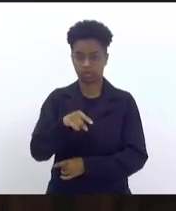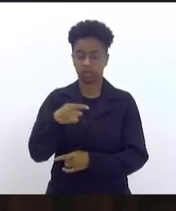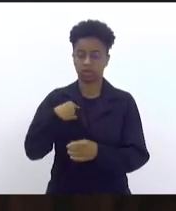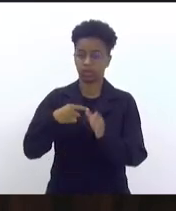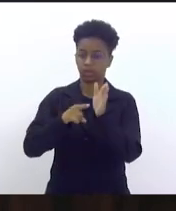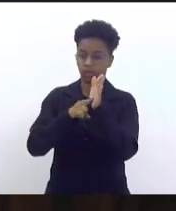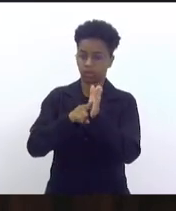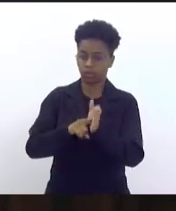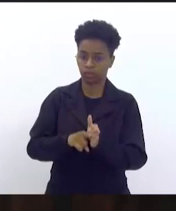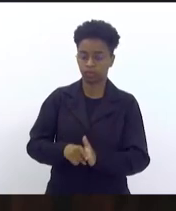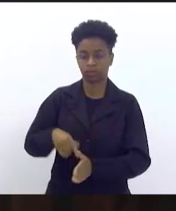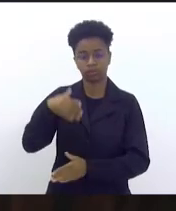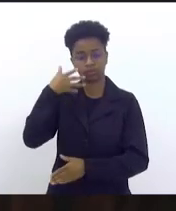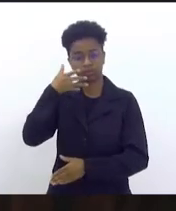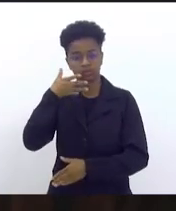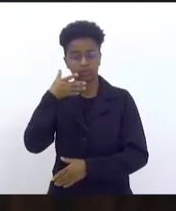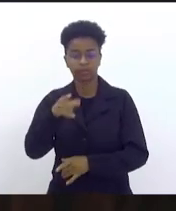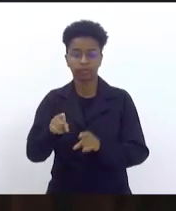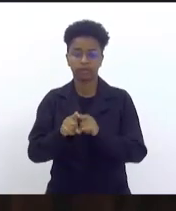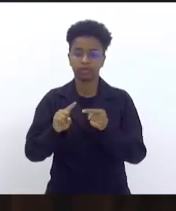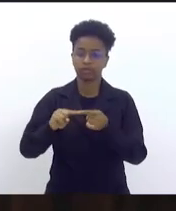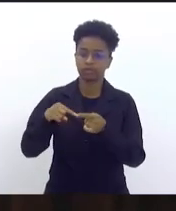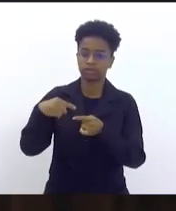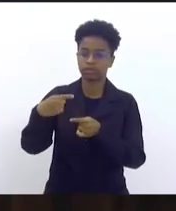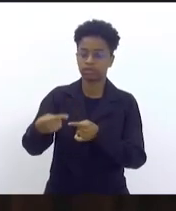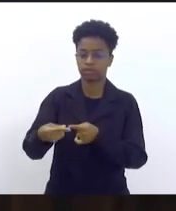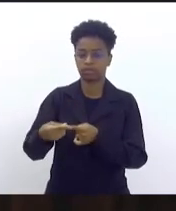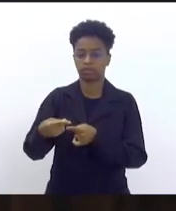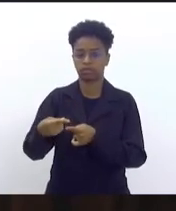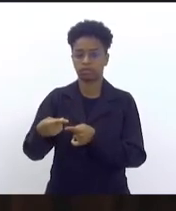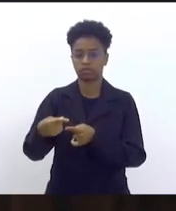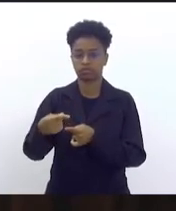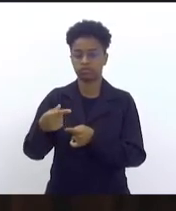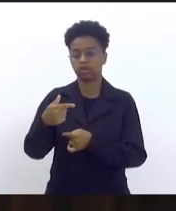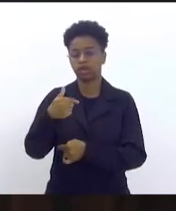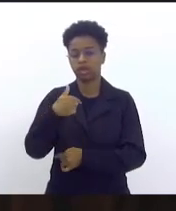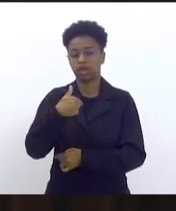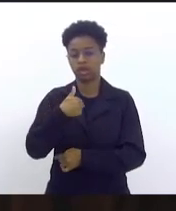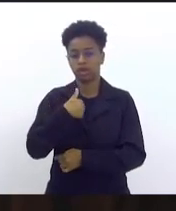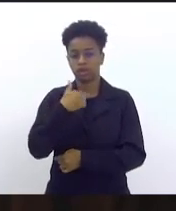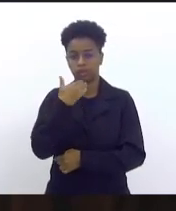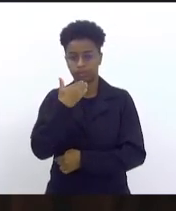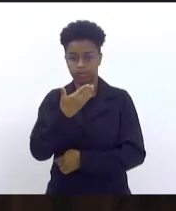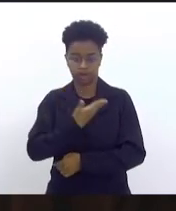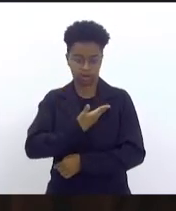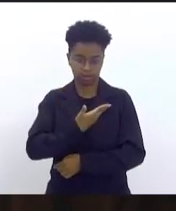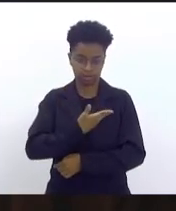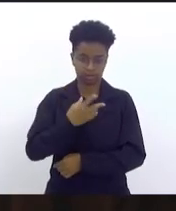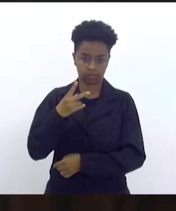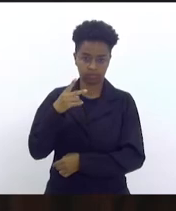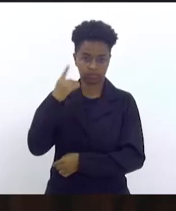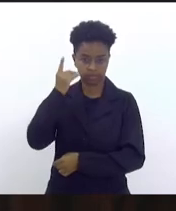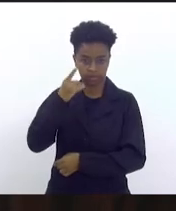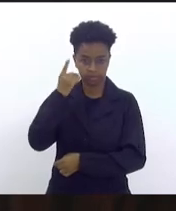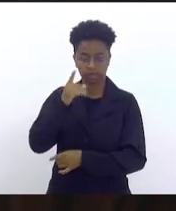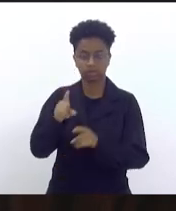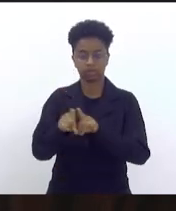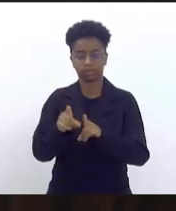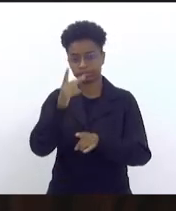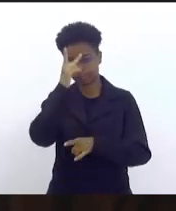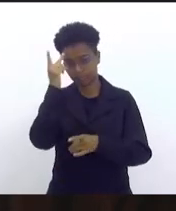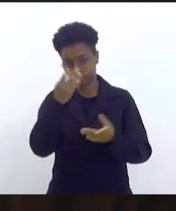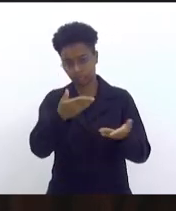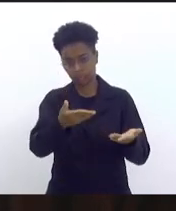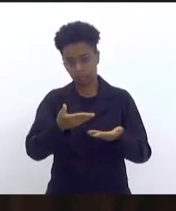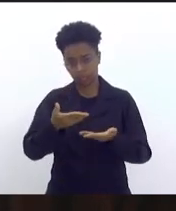levantamento das minhas falas e depois eu passaria a palavra para os meus nobres colegas parlamentares e para os nossos convidados